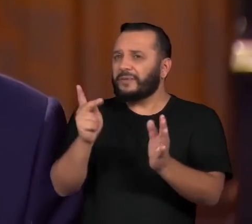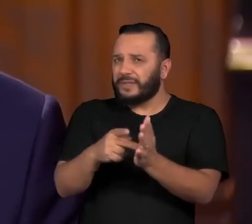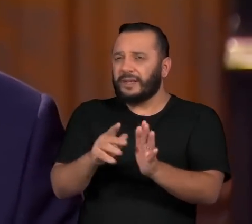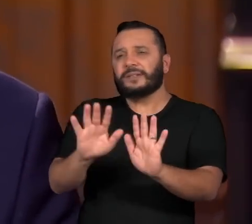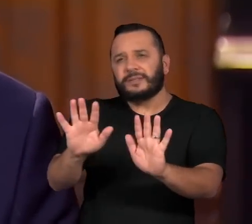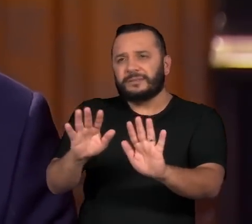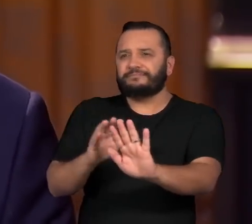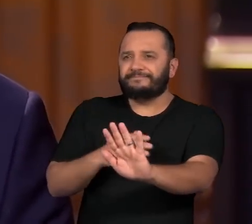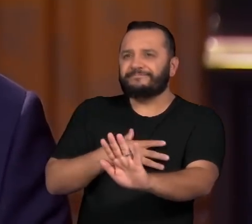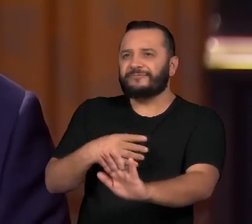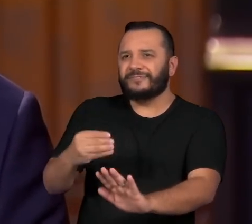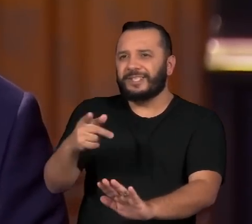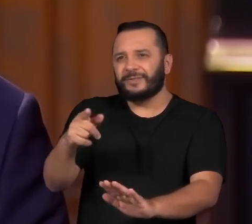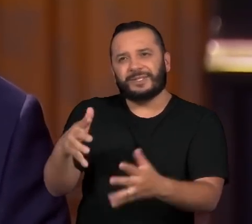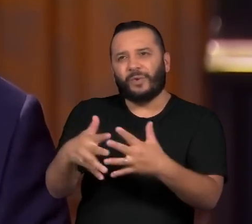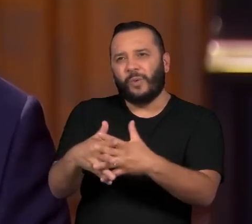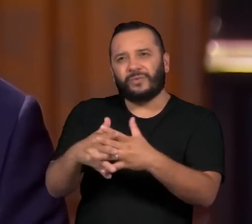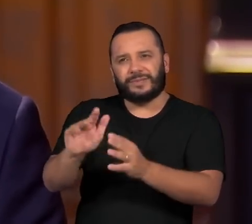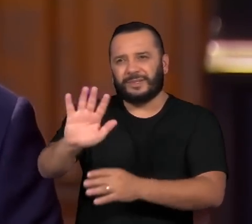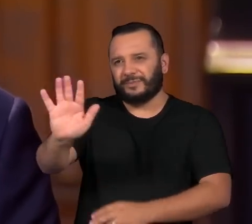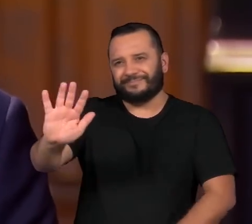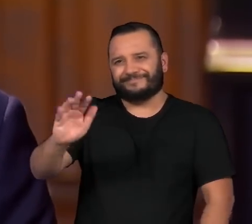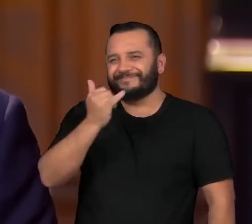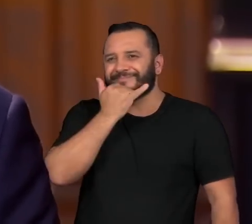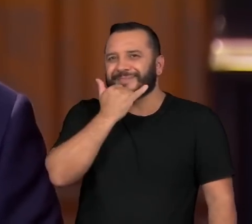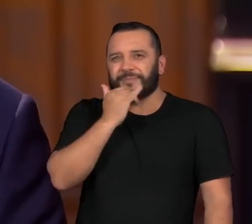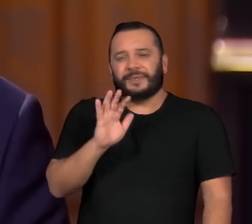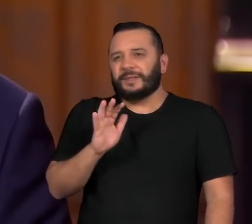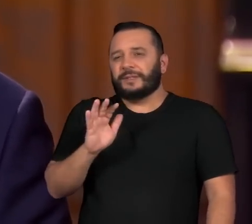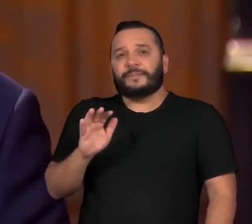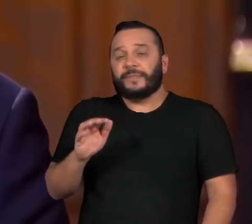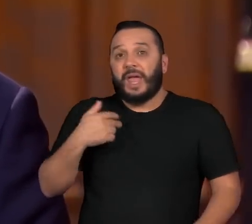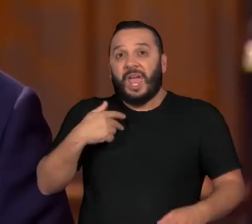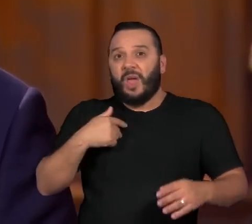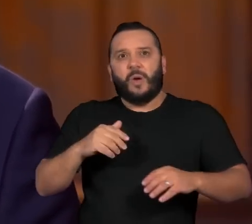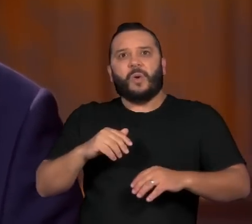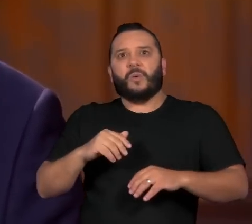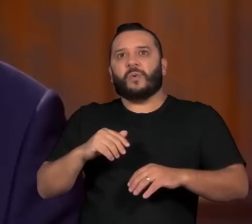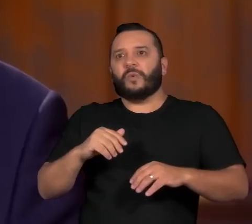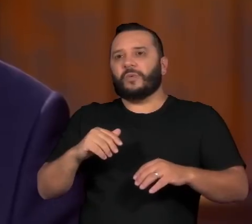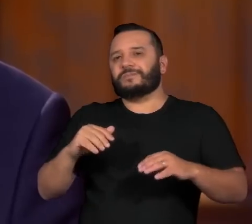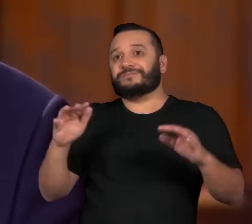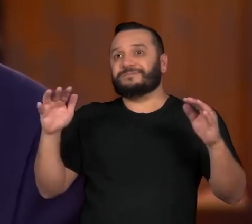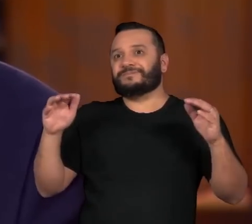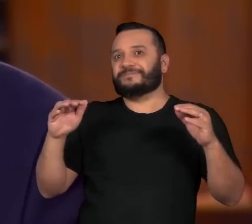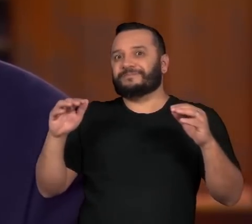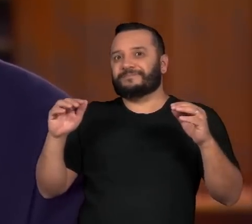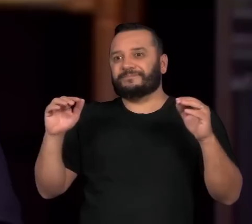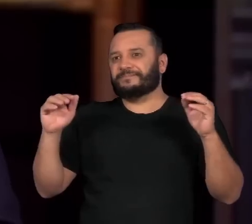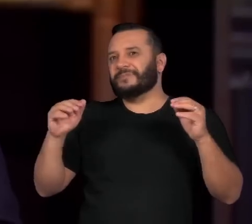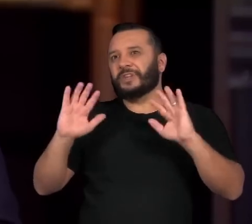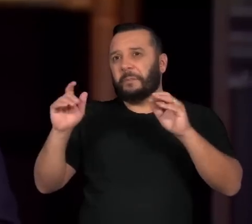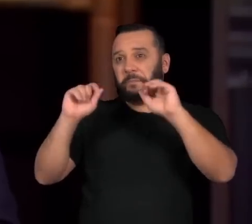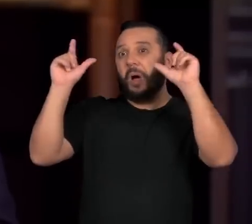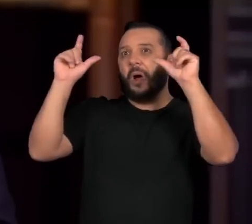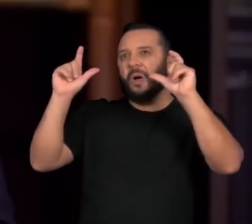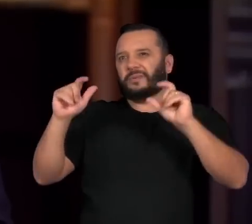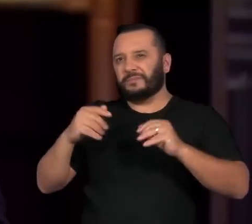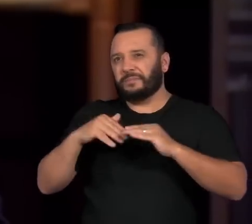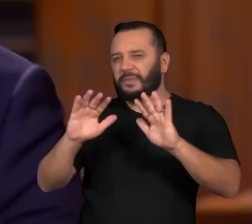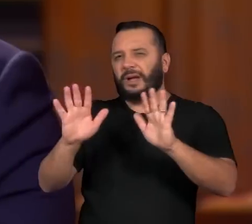filha, confundi os papéis. Só isso. Em particular, sem fazer a De constrangimento. forma direta. Direta. E simples. E eu falo